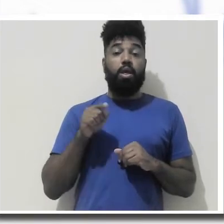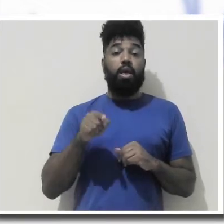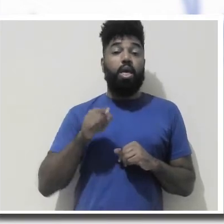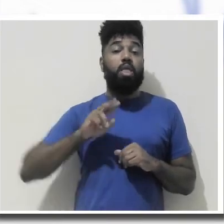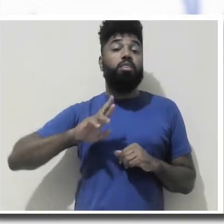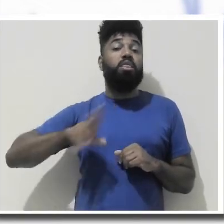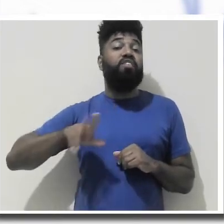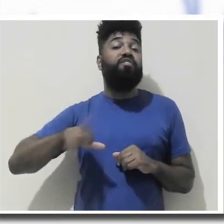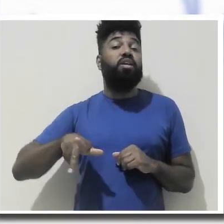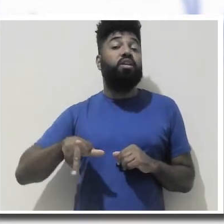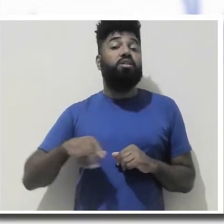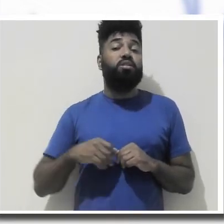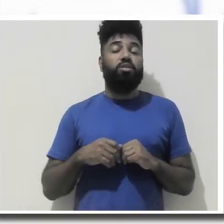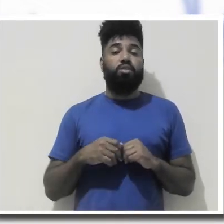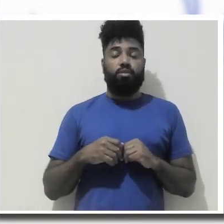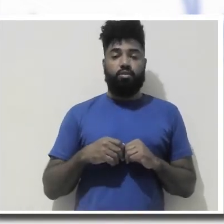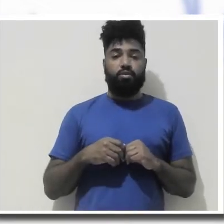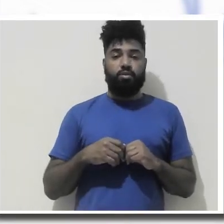não